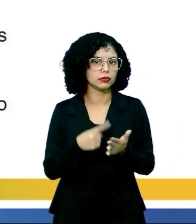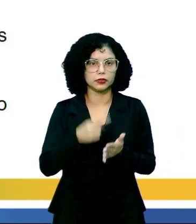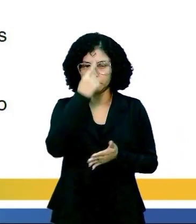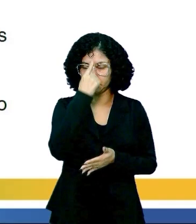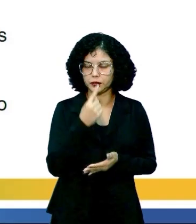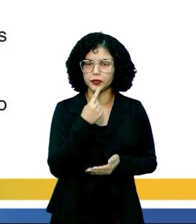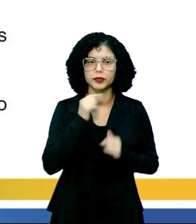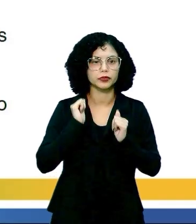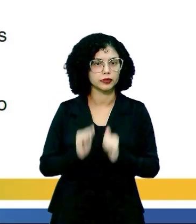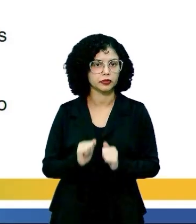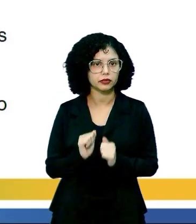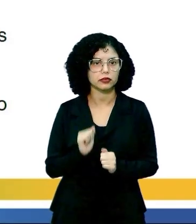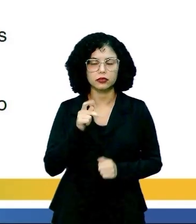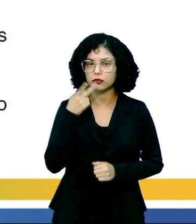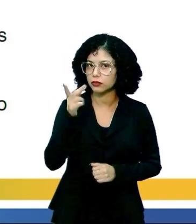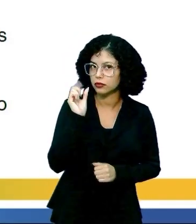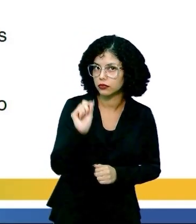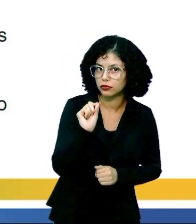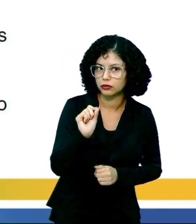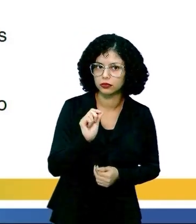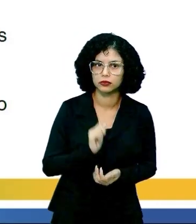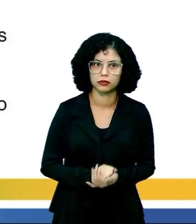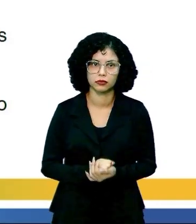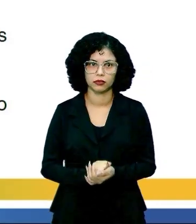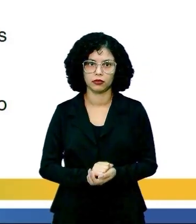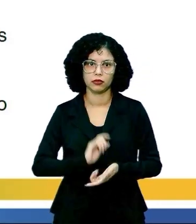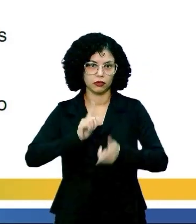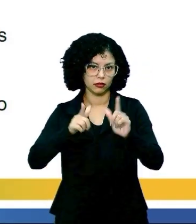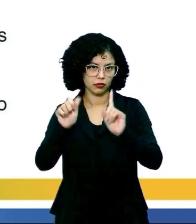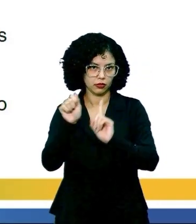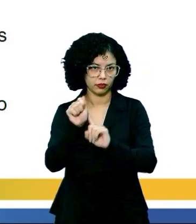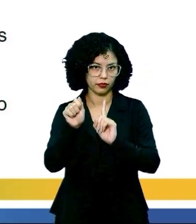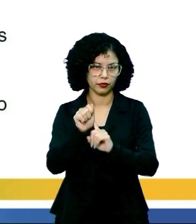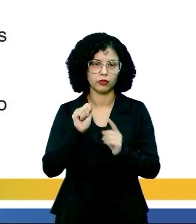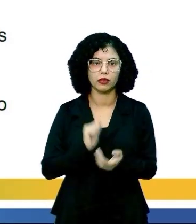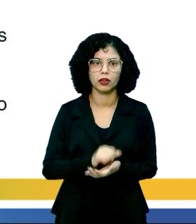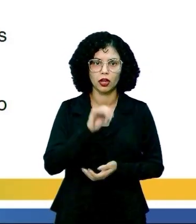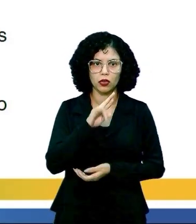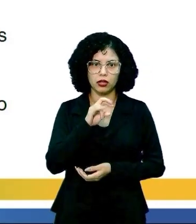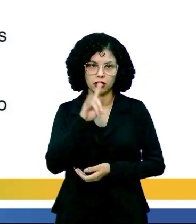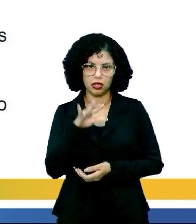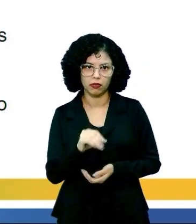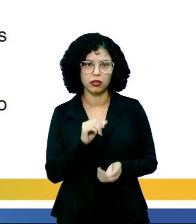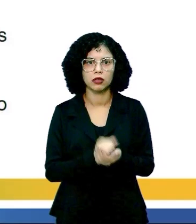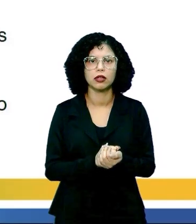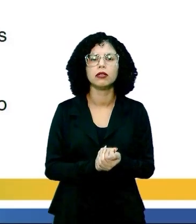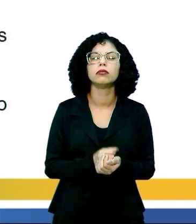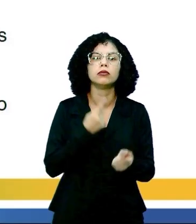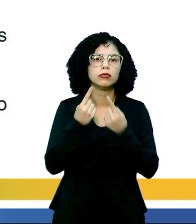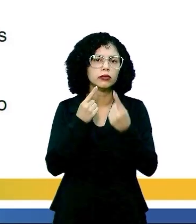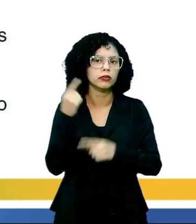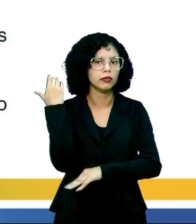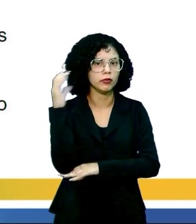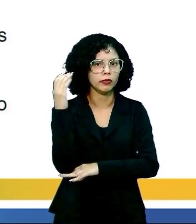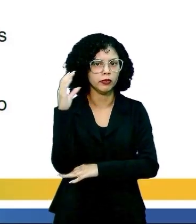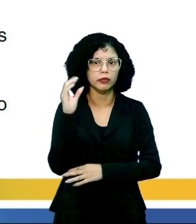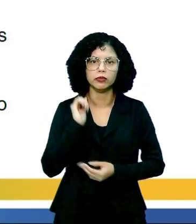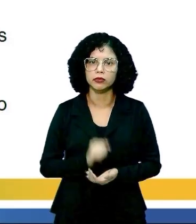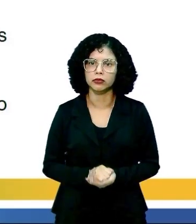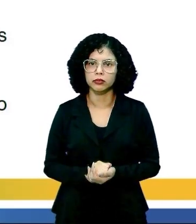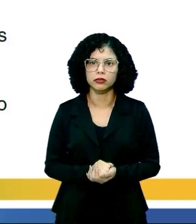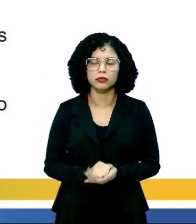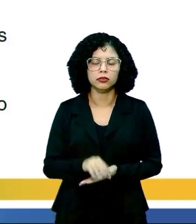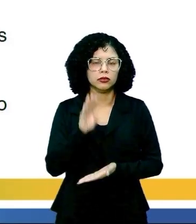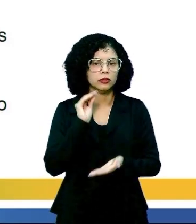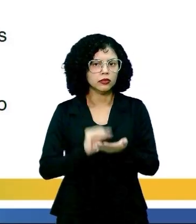a imagem, pode-se afirmar que, letra A, ironizava-se o discurso